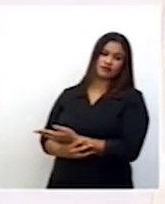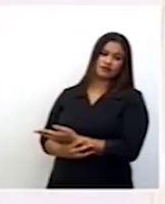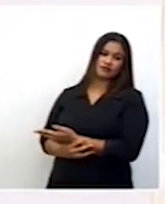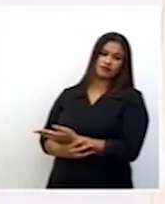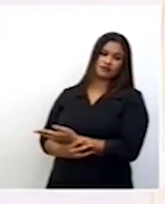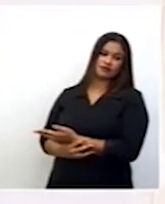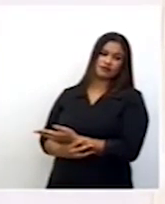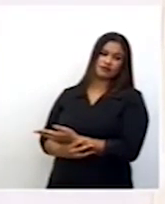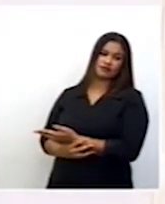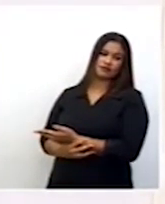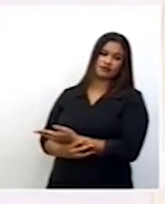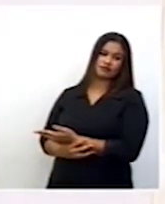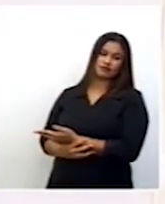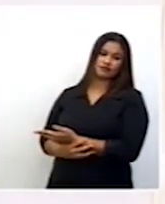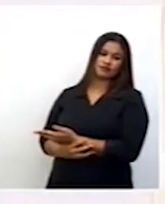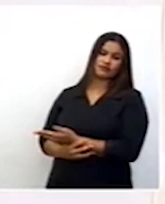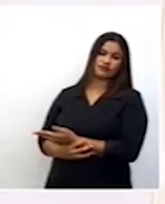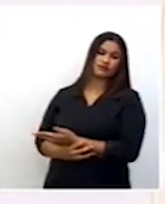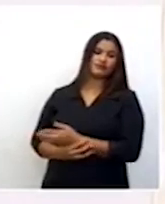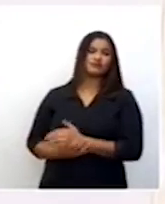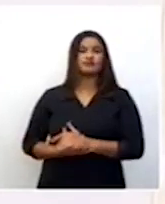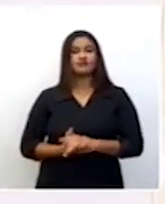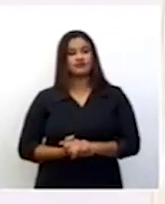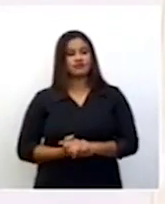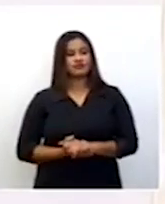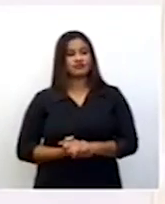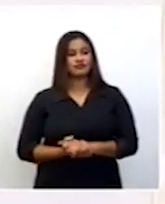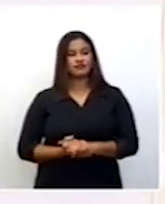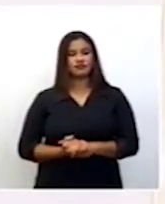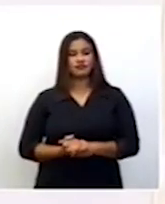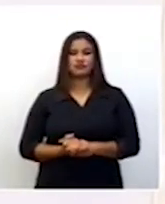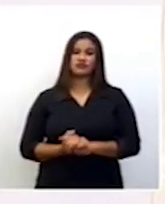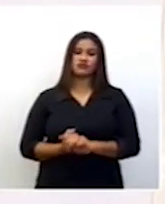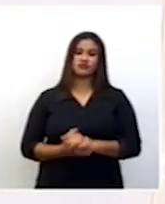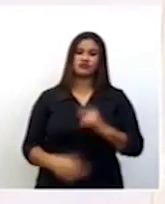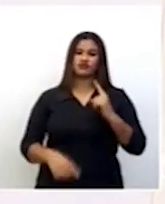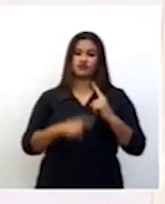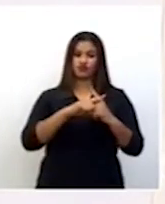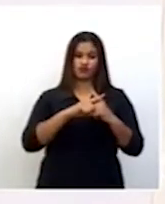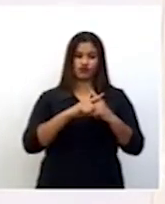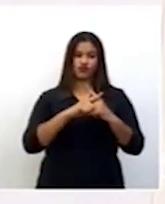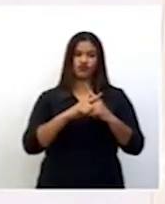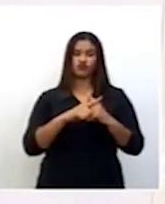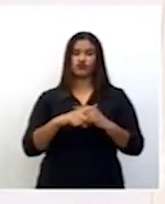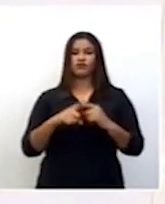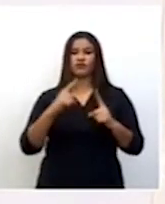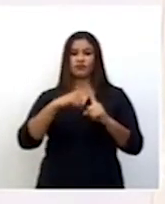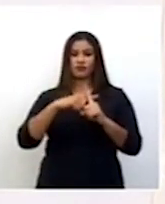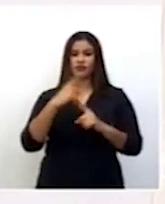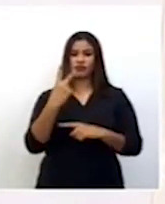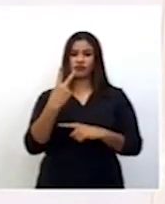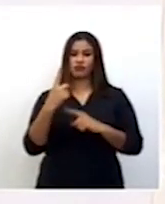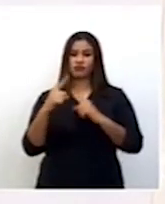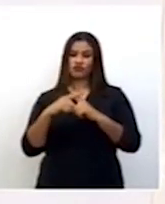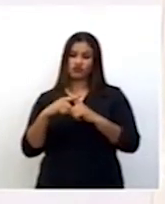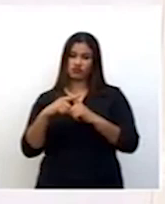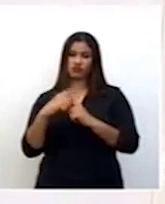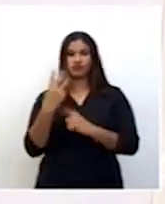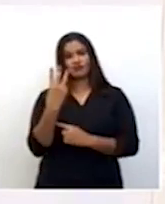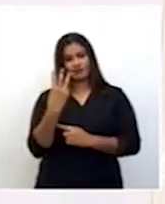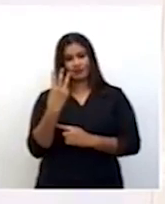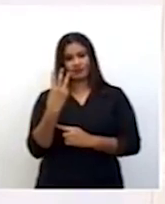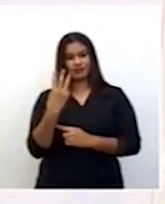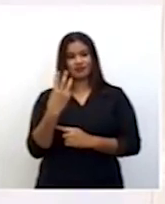tenho 4x. Então, eu tenho 1x, 2x dá 3x.